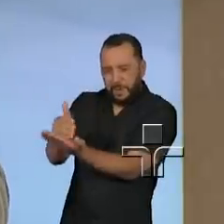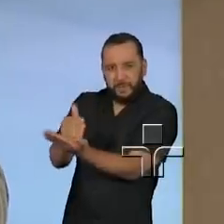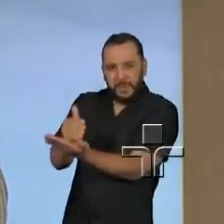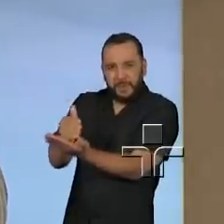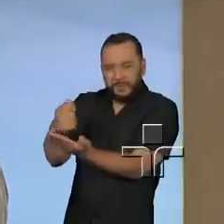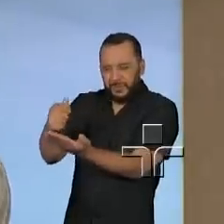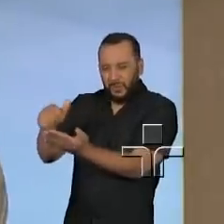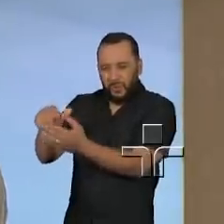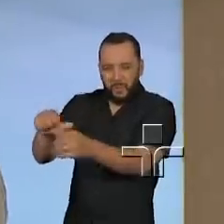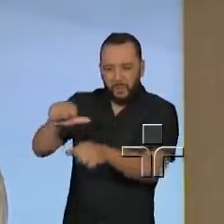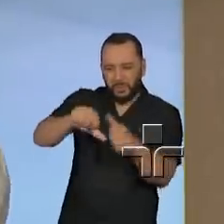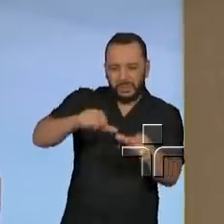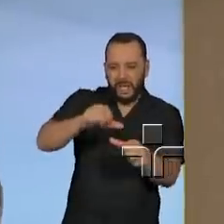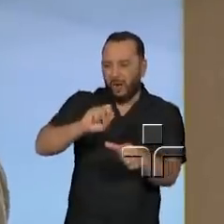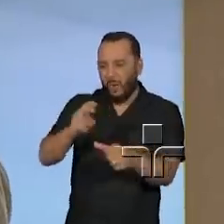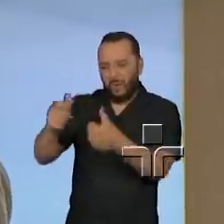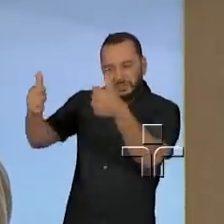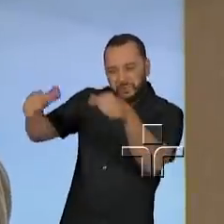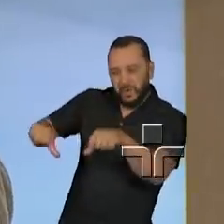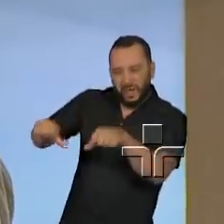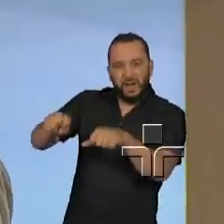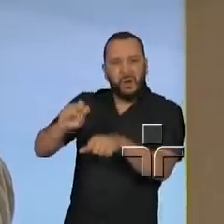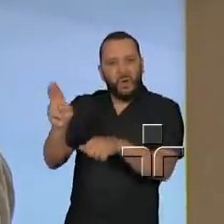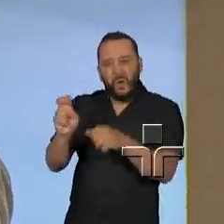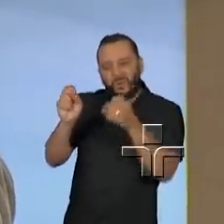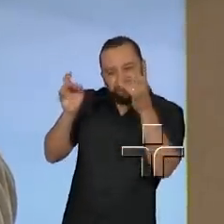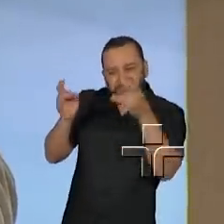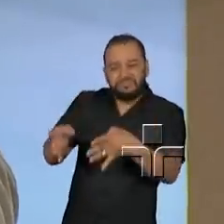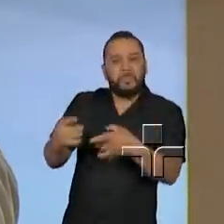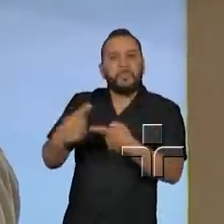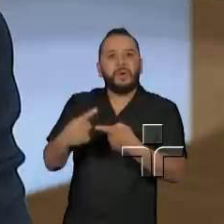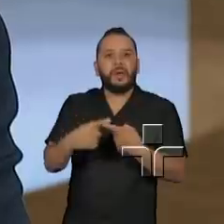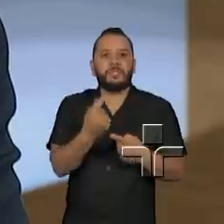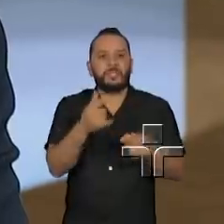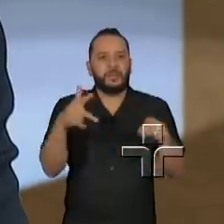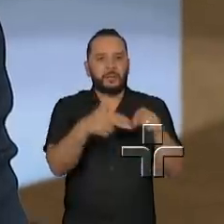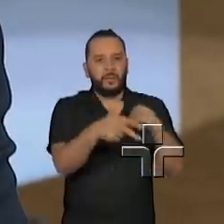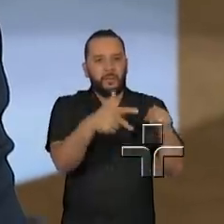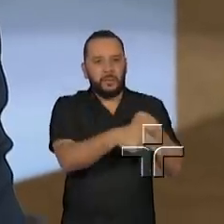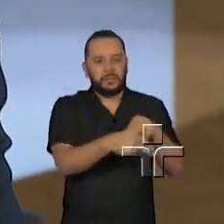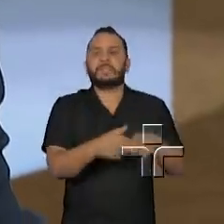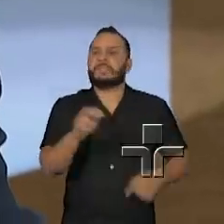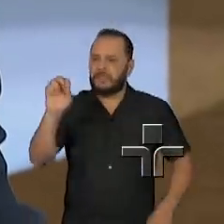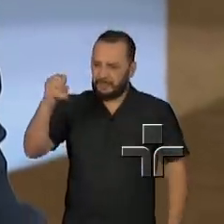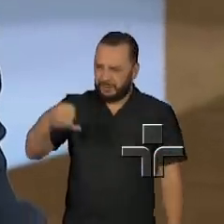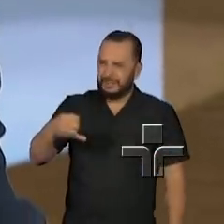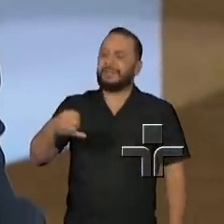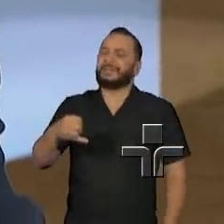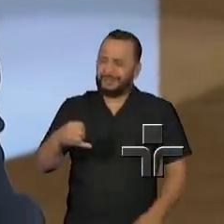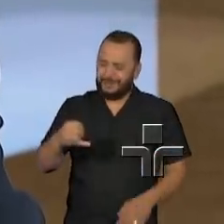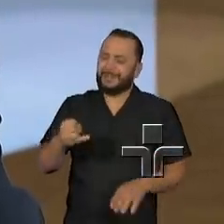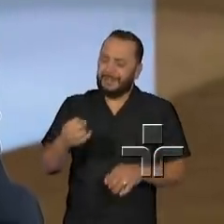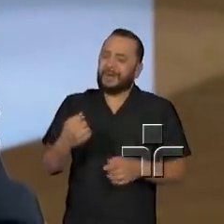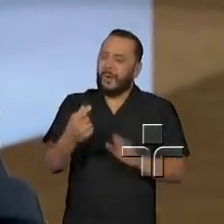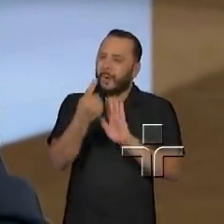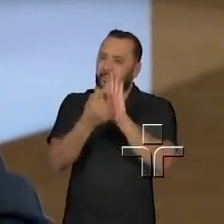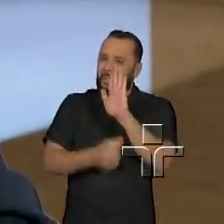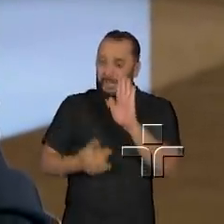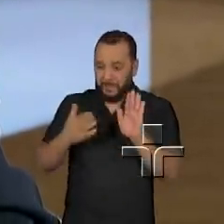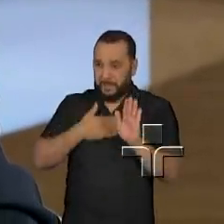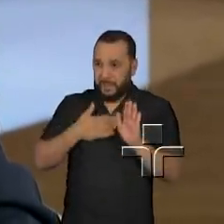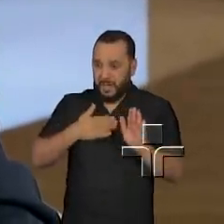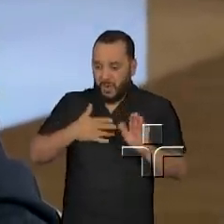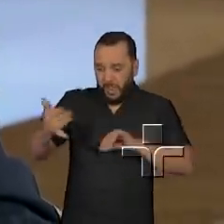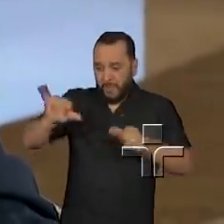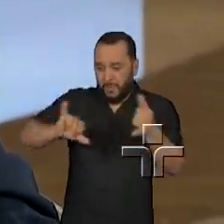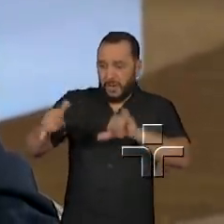mão de algum projeto de pesquisa em função desses cortes de bolsa. Completamente, Bernardo. O orçamento do meu laboratório é menor